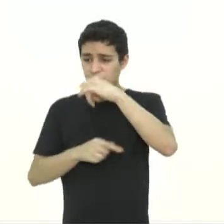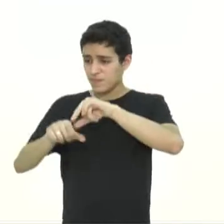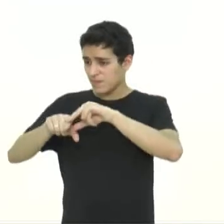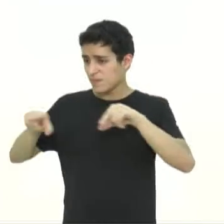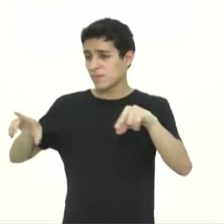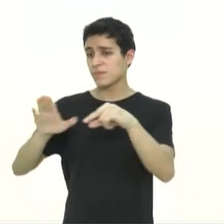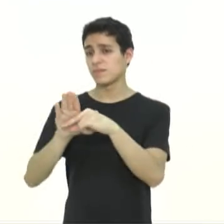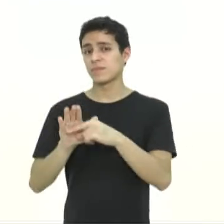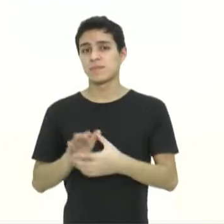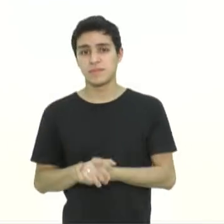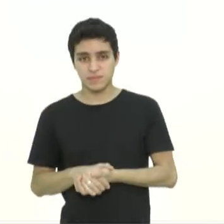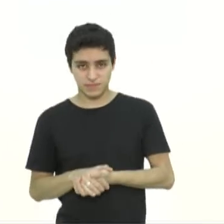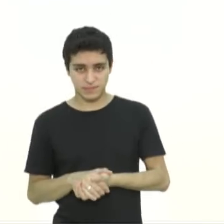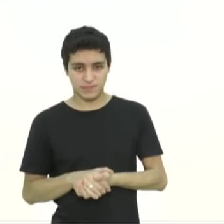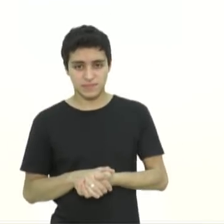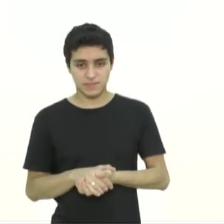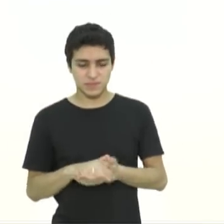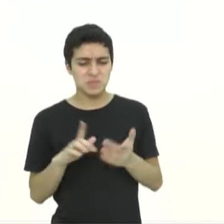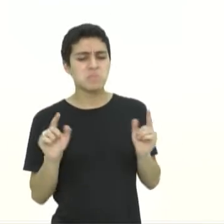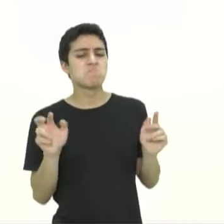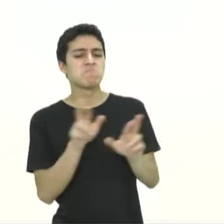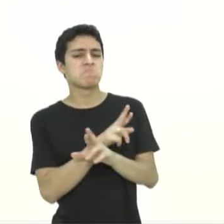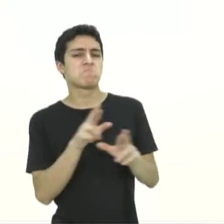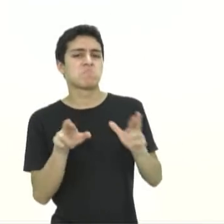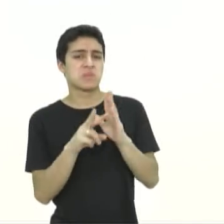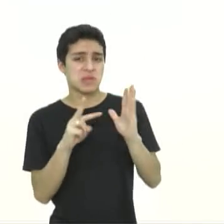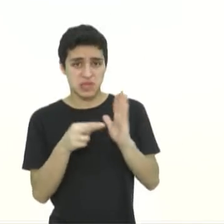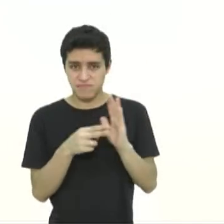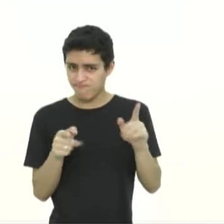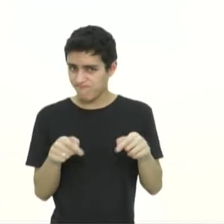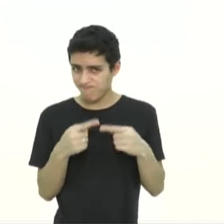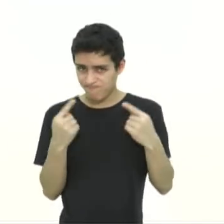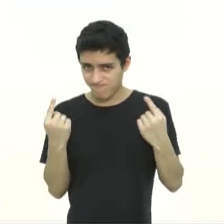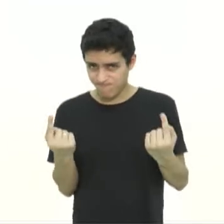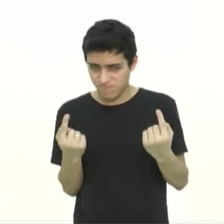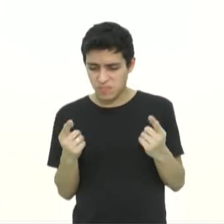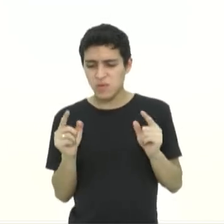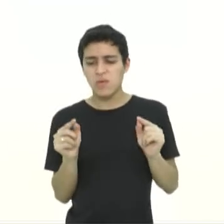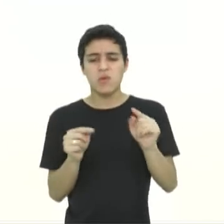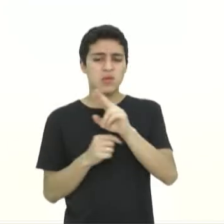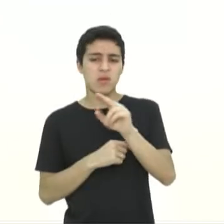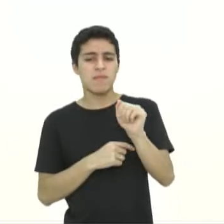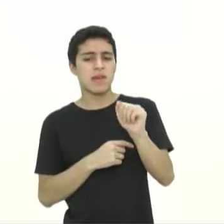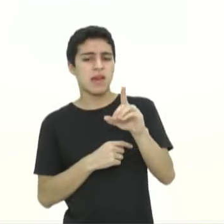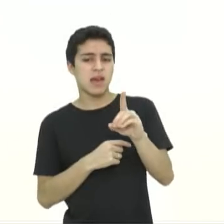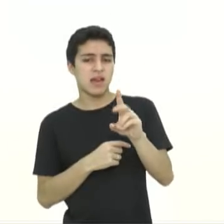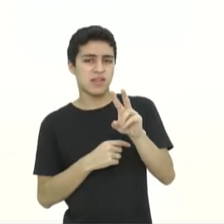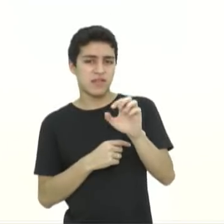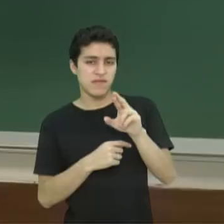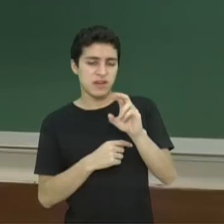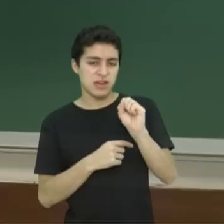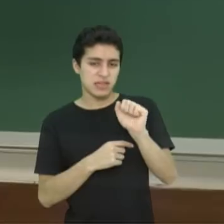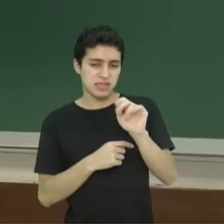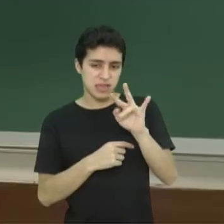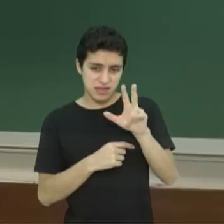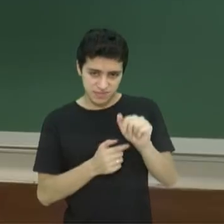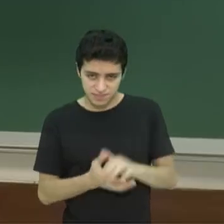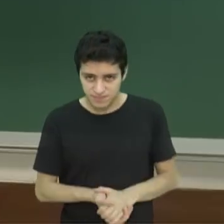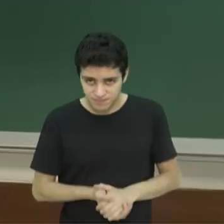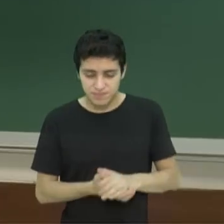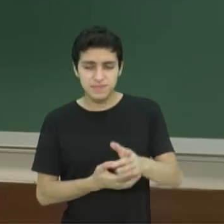oração negativa, a relação estabelecida é de oposição, também chamada de adversativa. Para você não